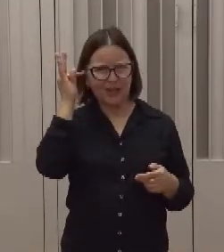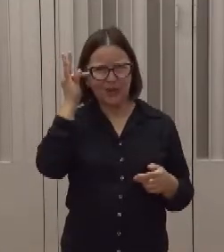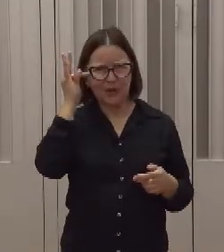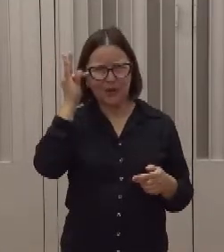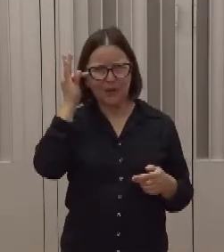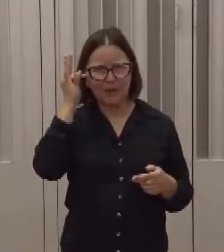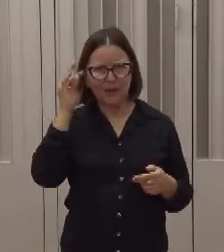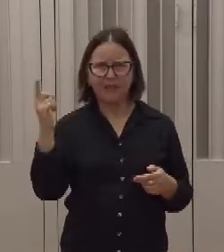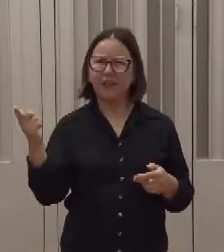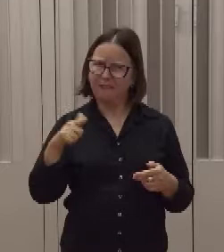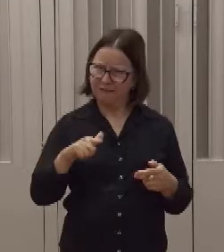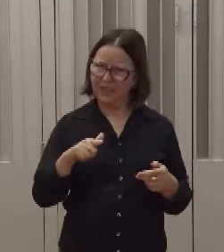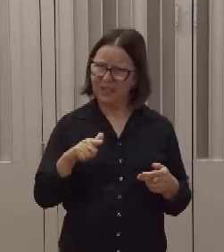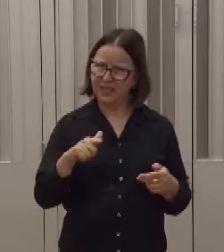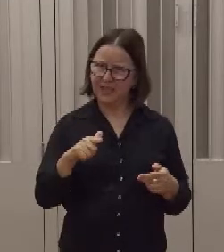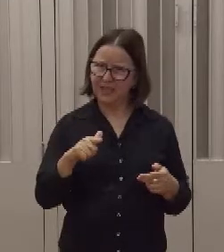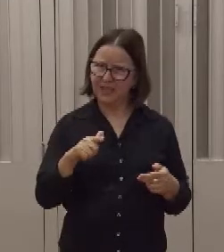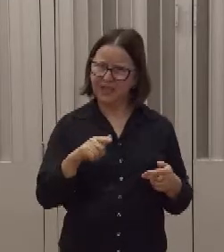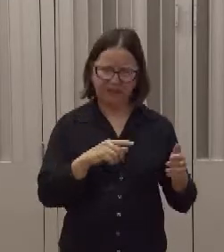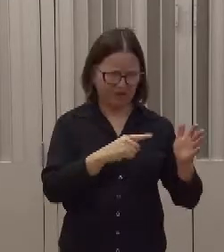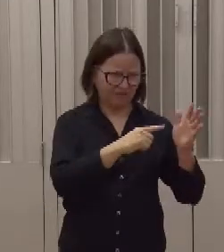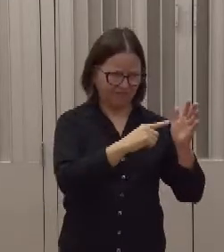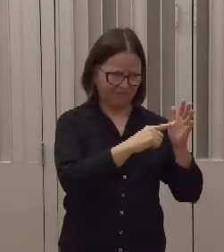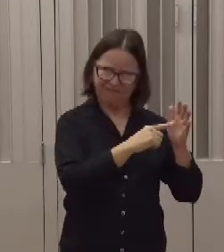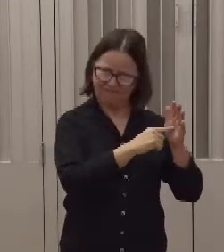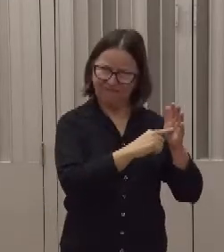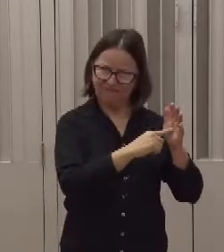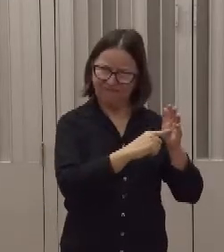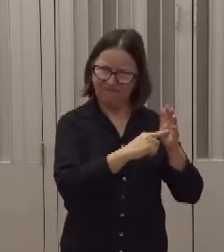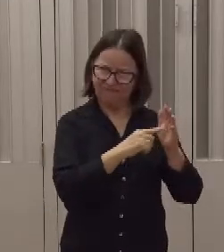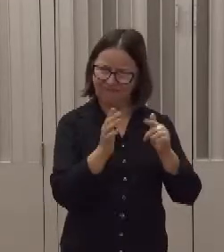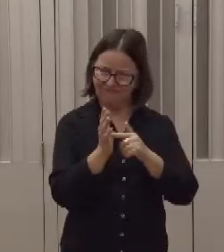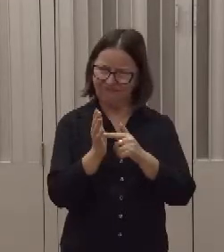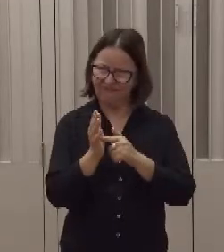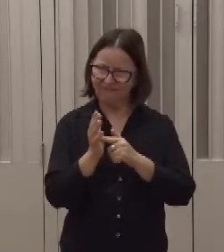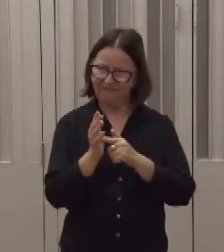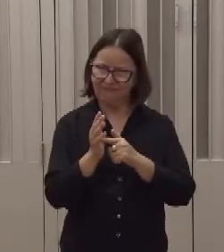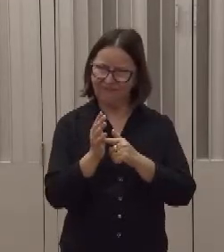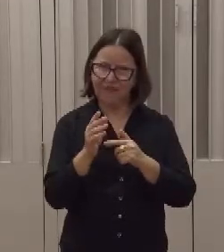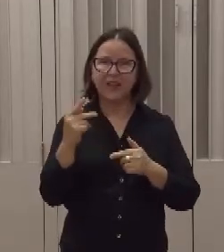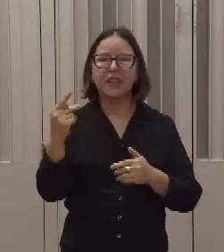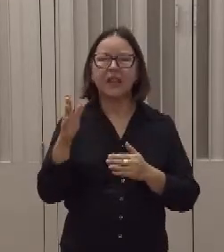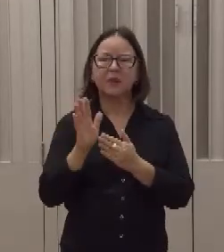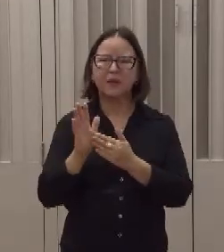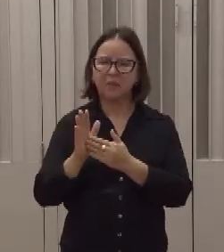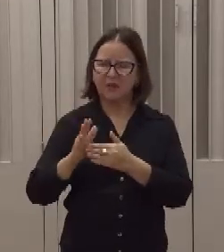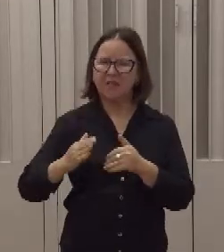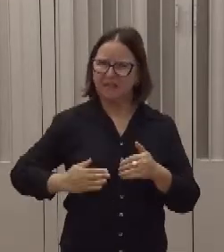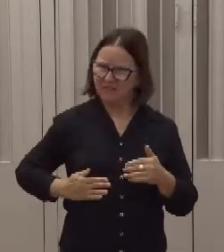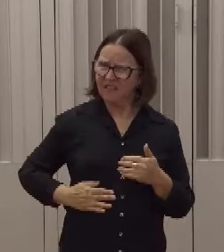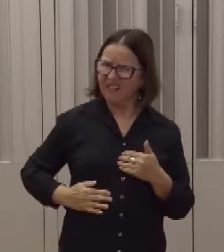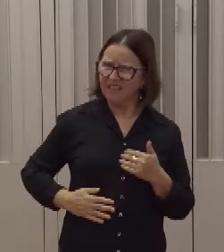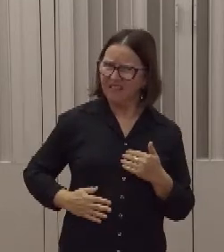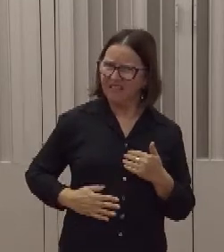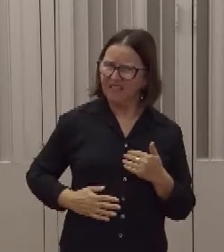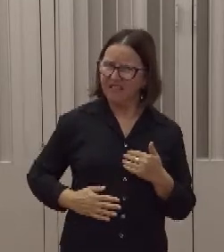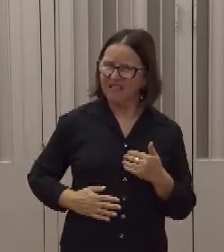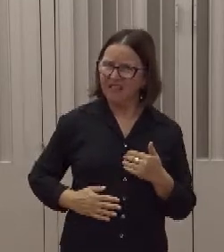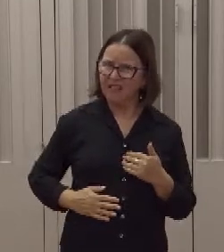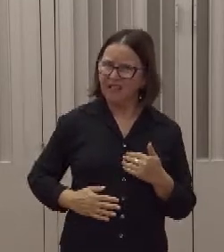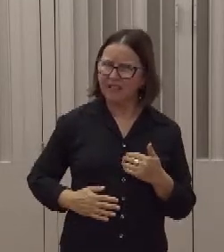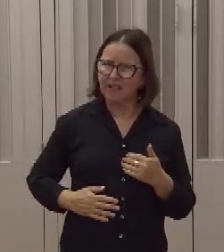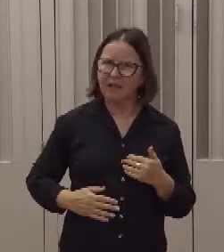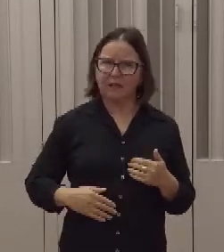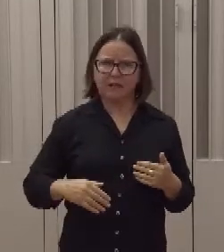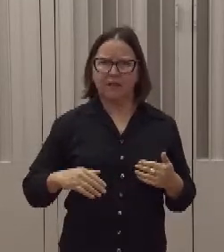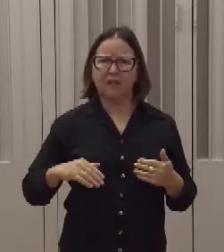mão e põe-na no meu lado. Não sejas incrédulo, mas crente. Respondeu-lhe Tomé: